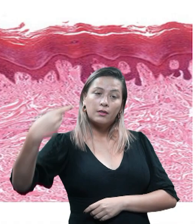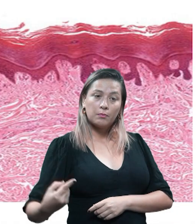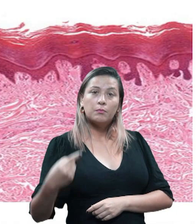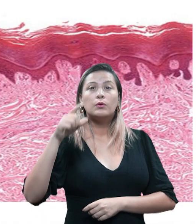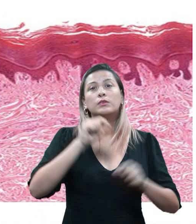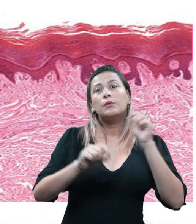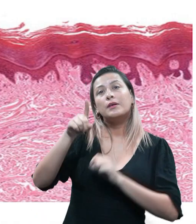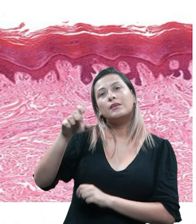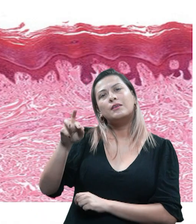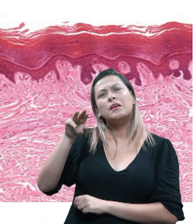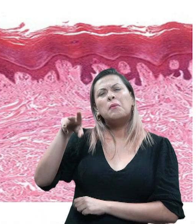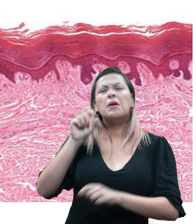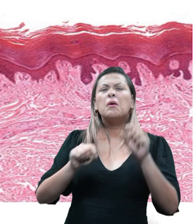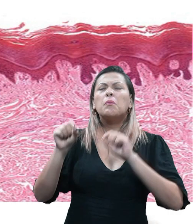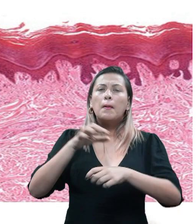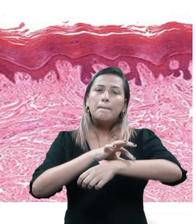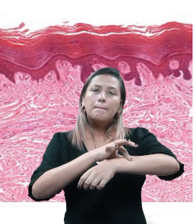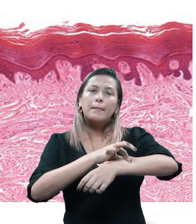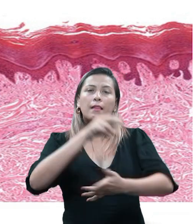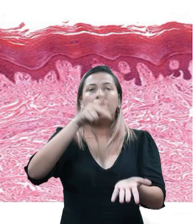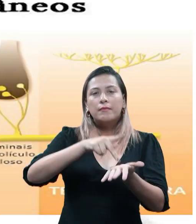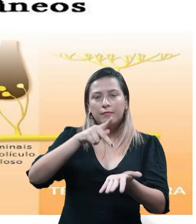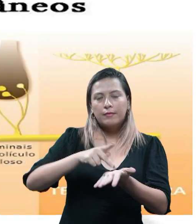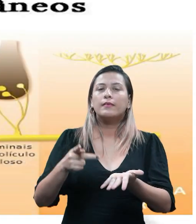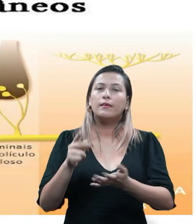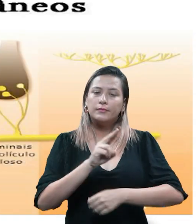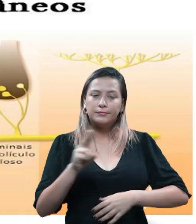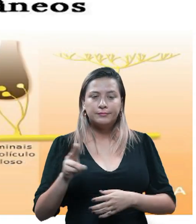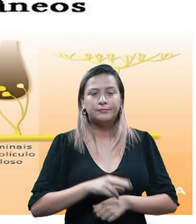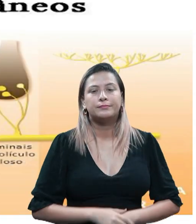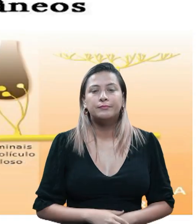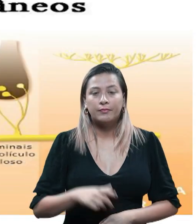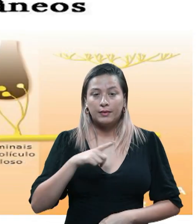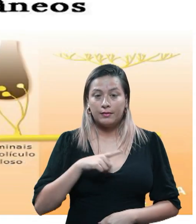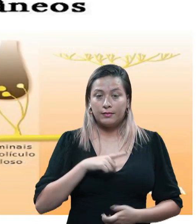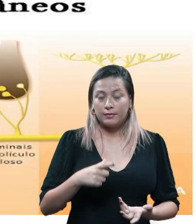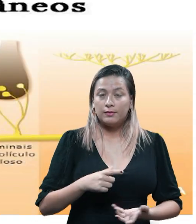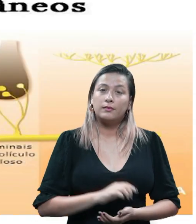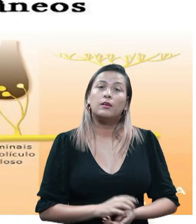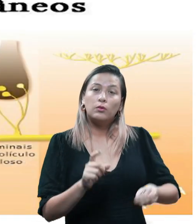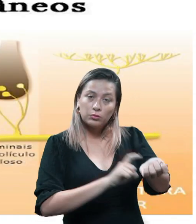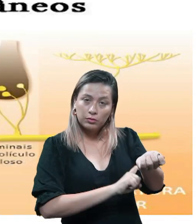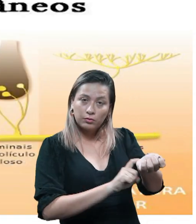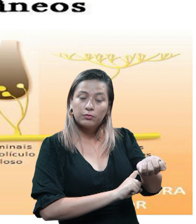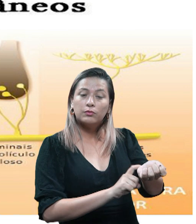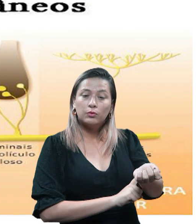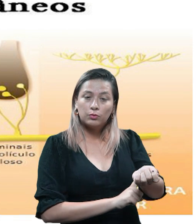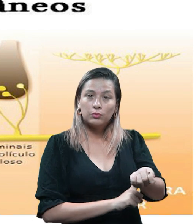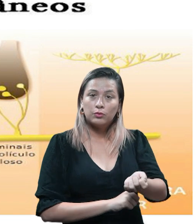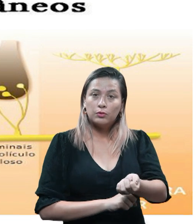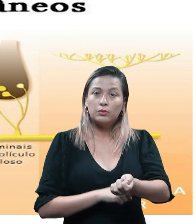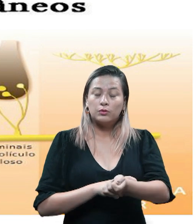como pele verdadeira. Nela estão presentes os terminais nervosos, também conhecidos como